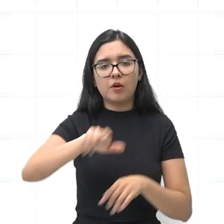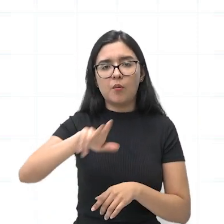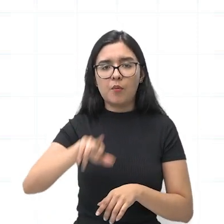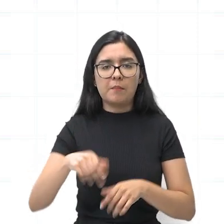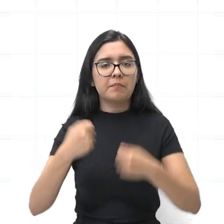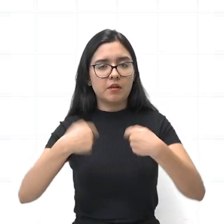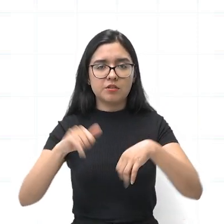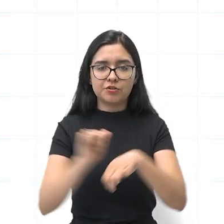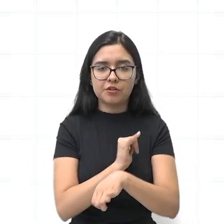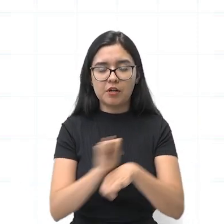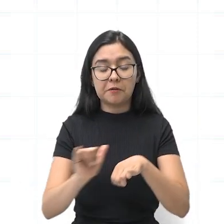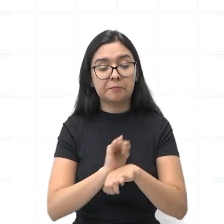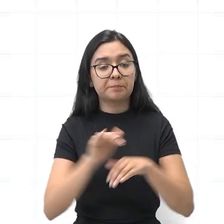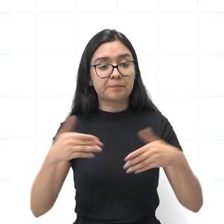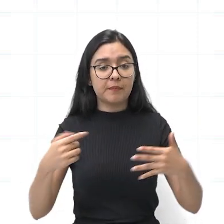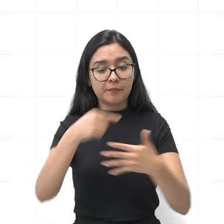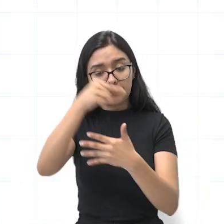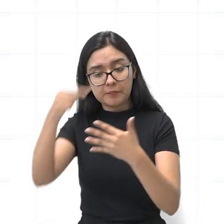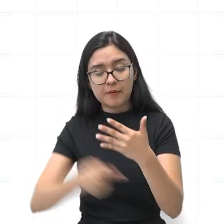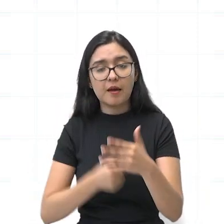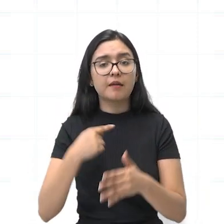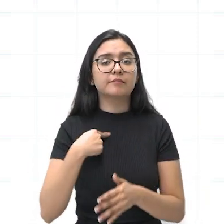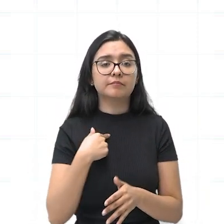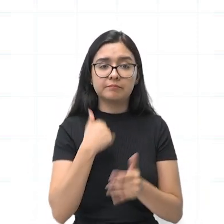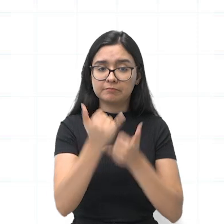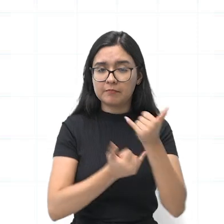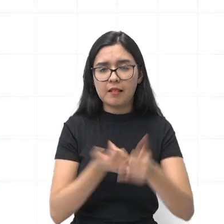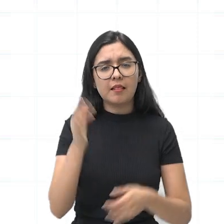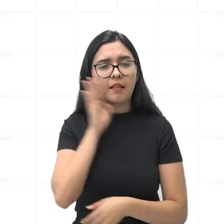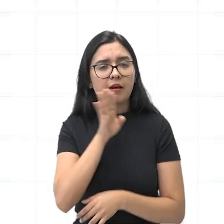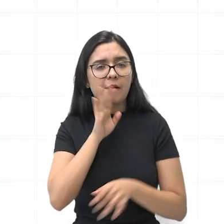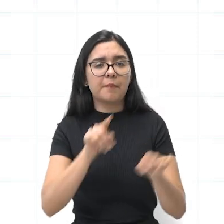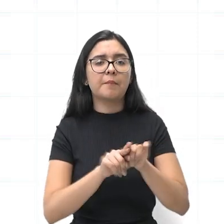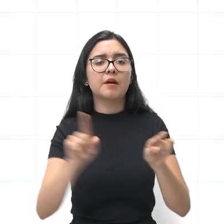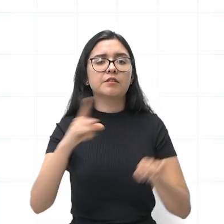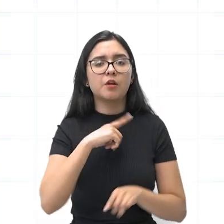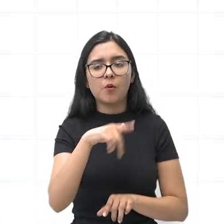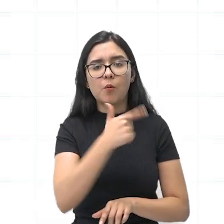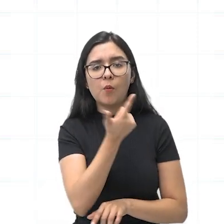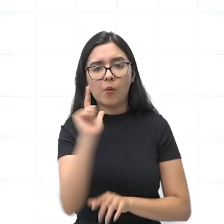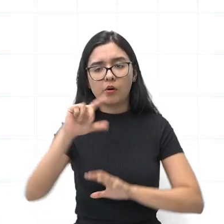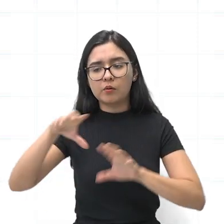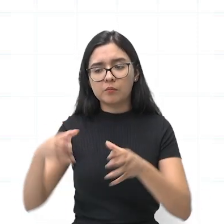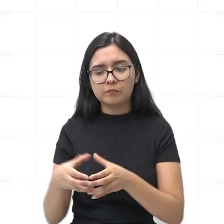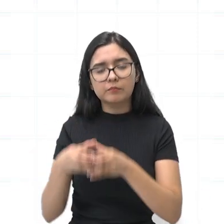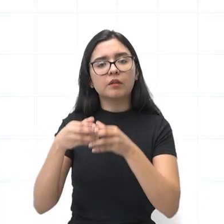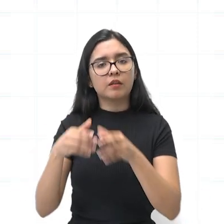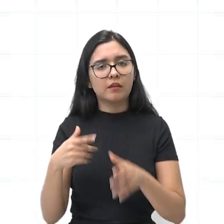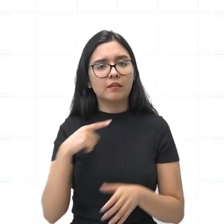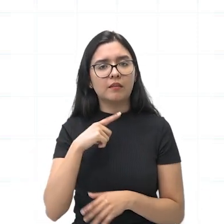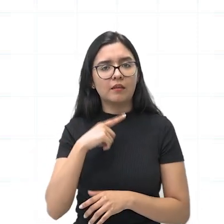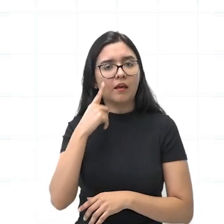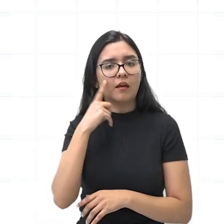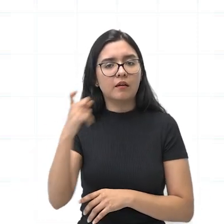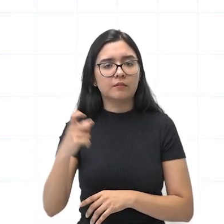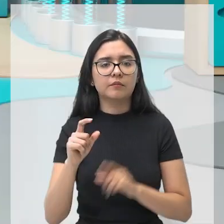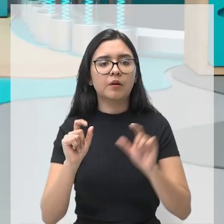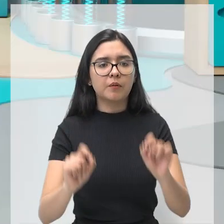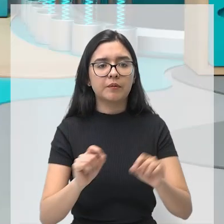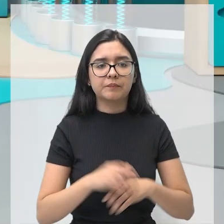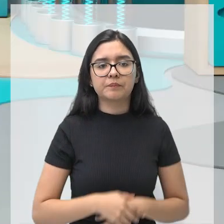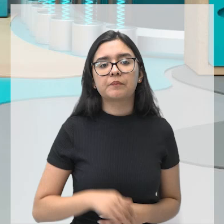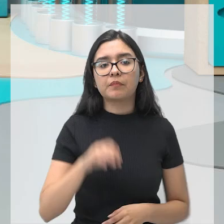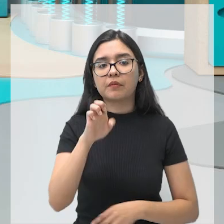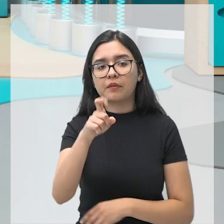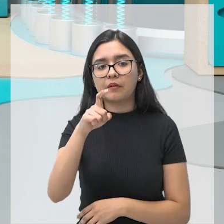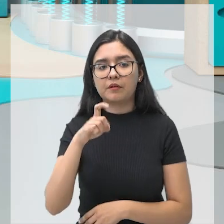atirando. Esses jogos são legais, são bacanas, mas tem uma outra categoria que encanta e cativa, que são os Exer Games, esses